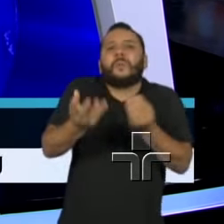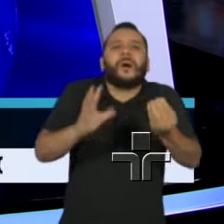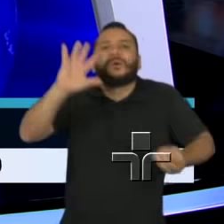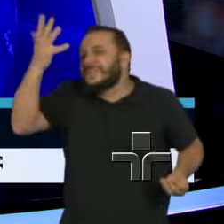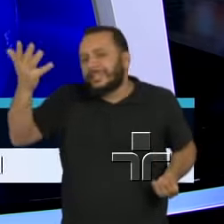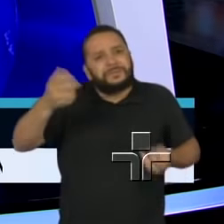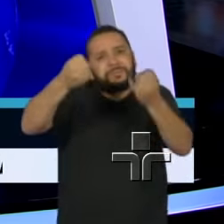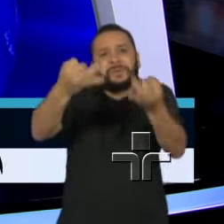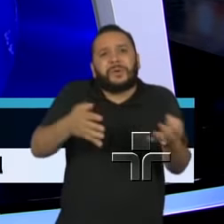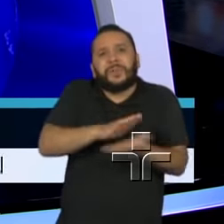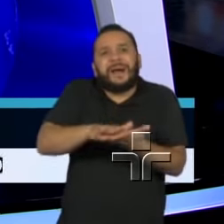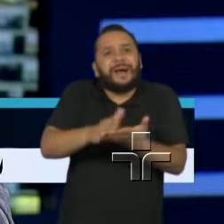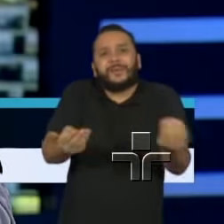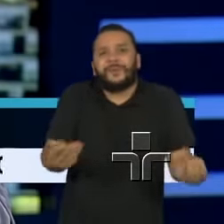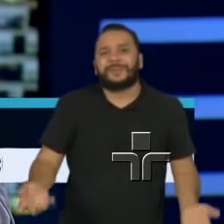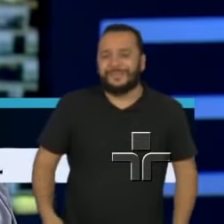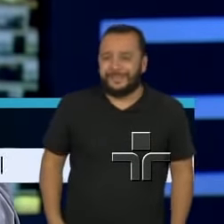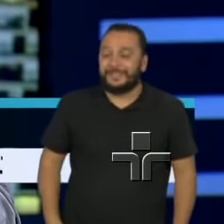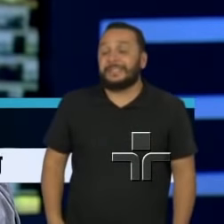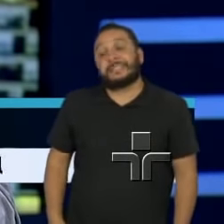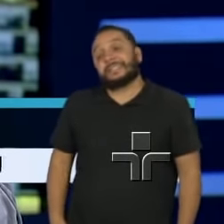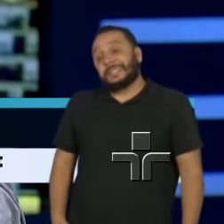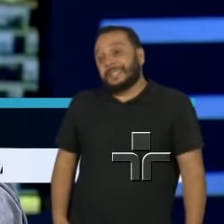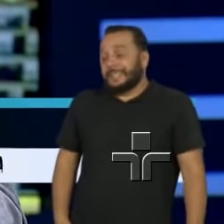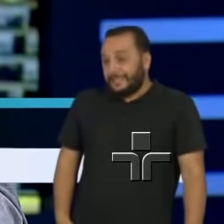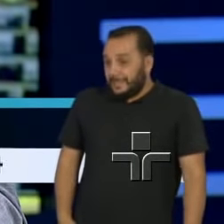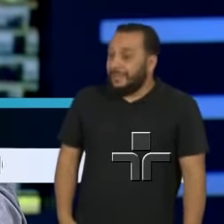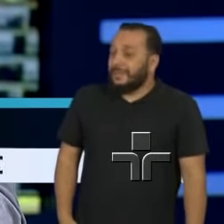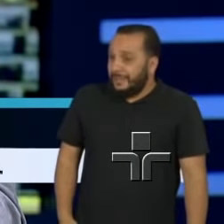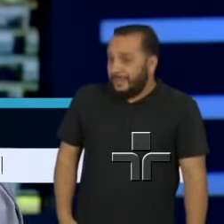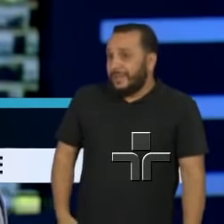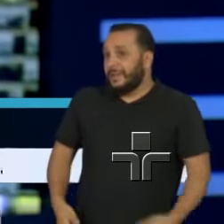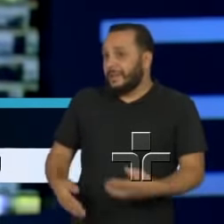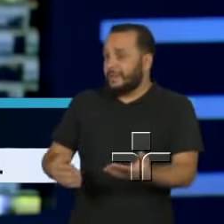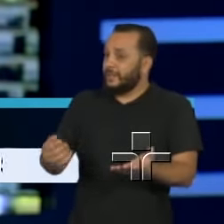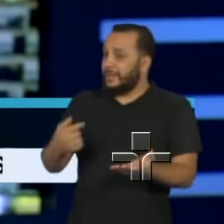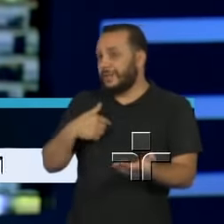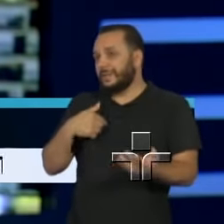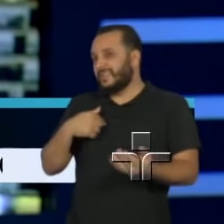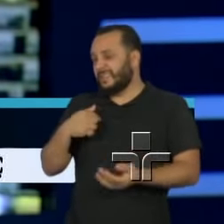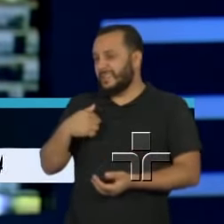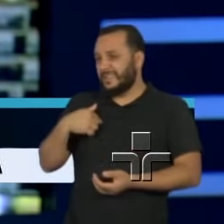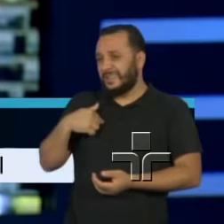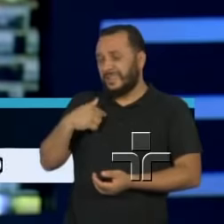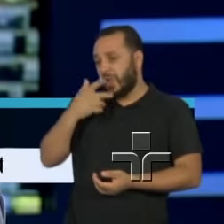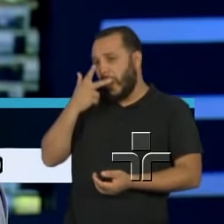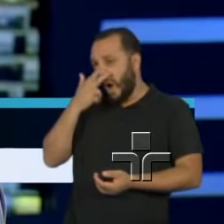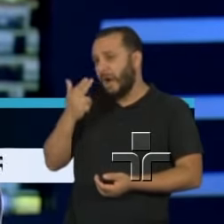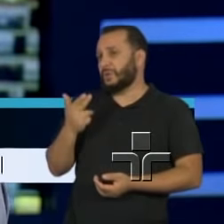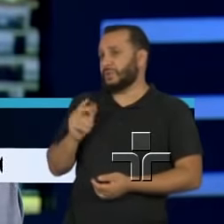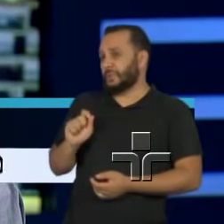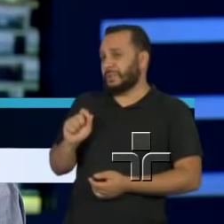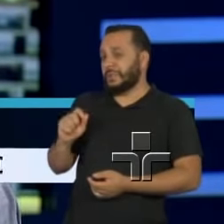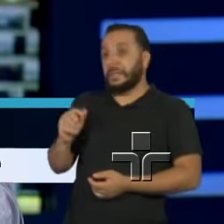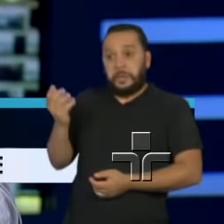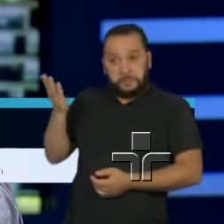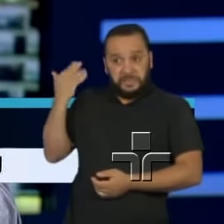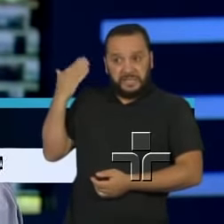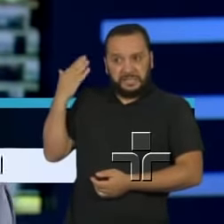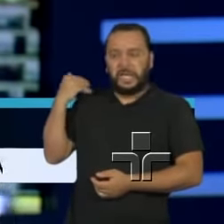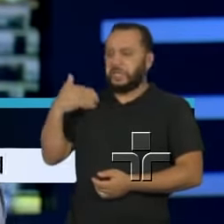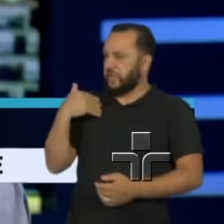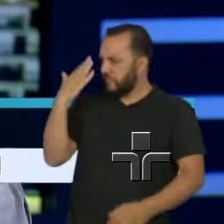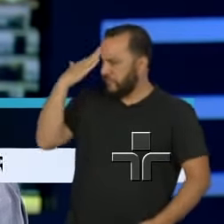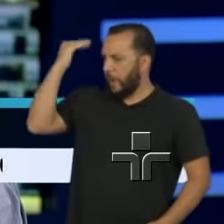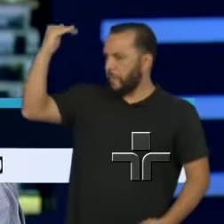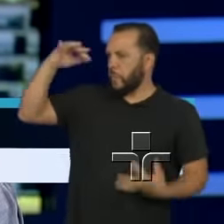ele realmente Agora, o que a gente pressupõe? Né? Ele até há pouco tempo era um herói mundial, né,